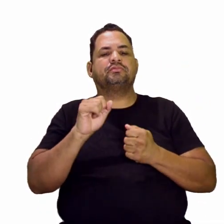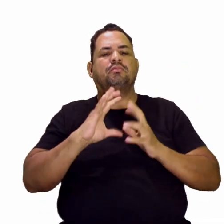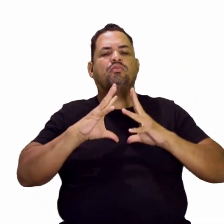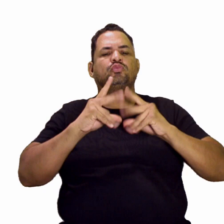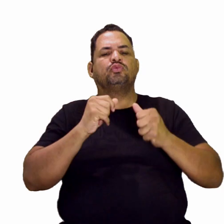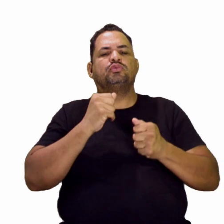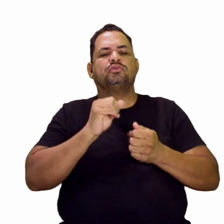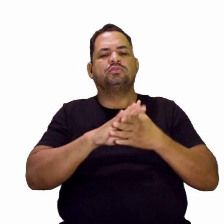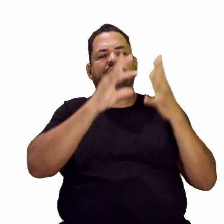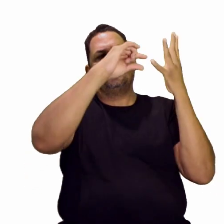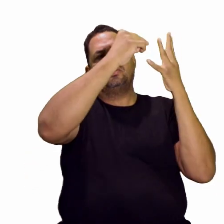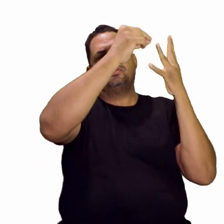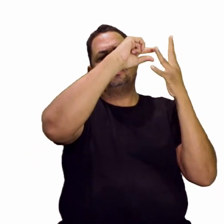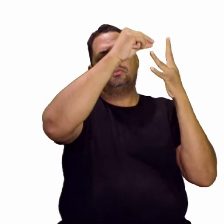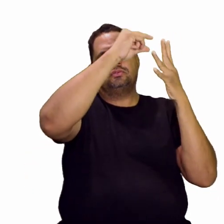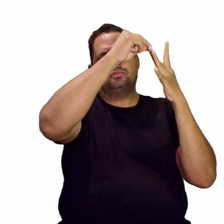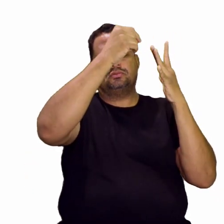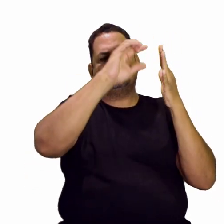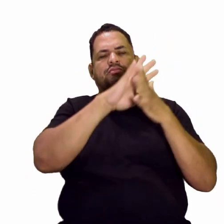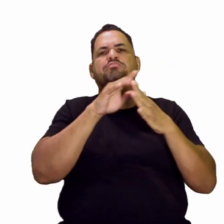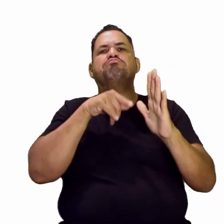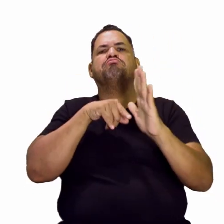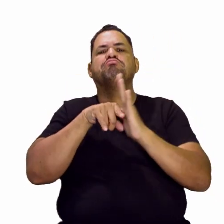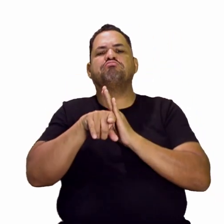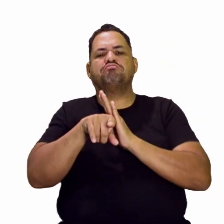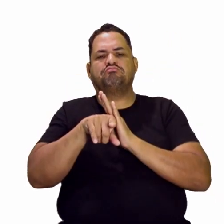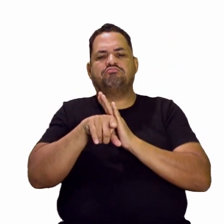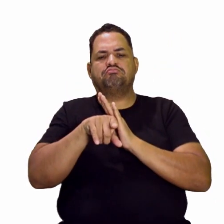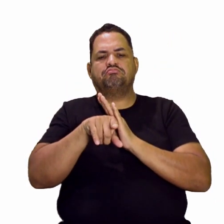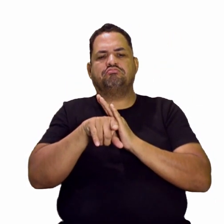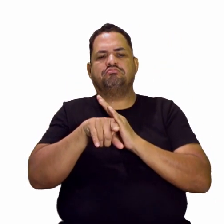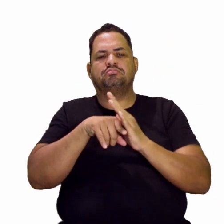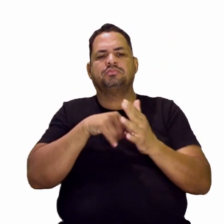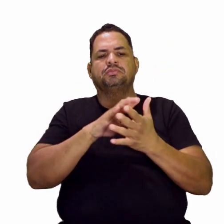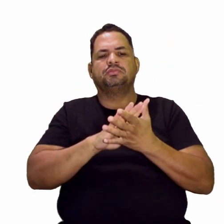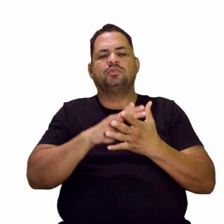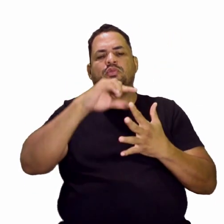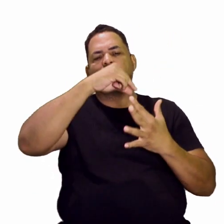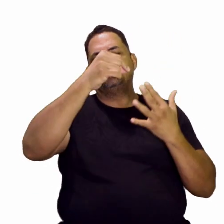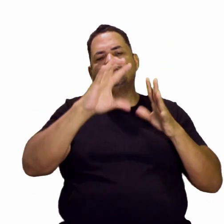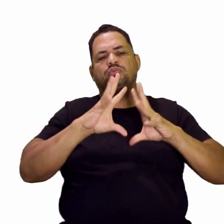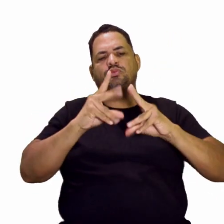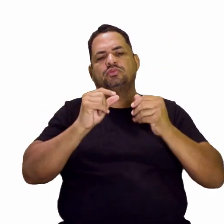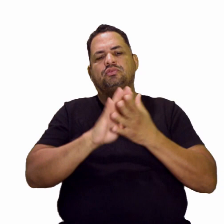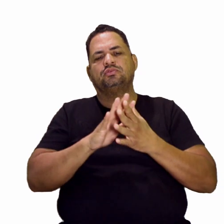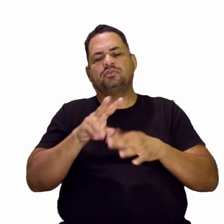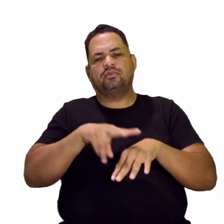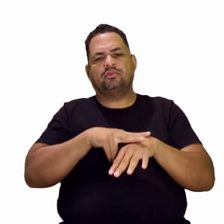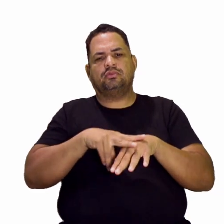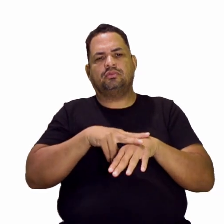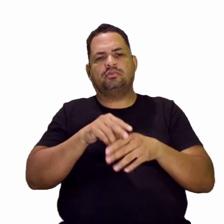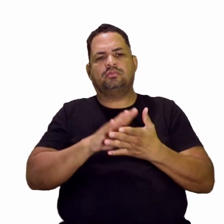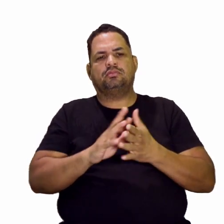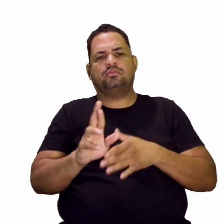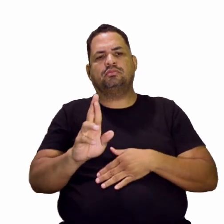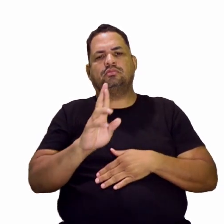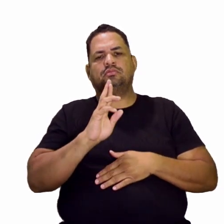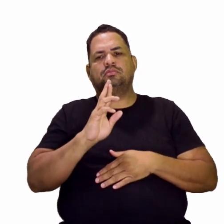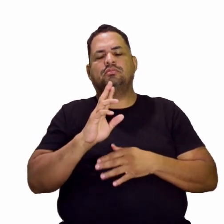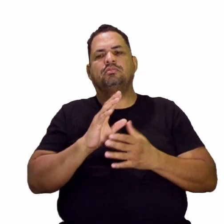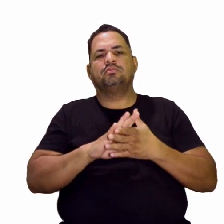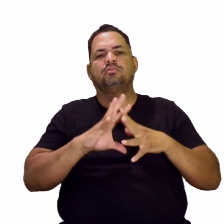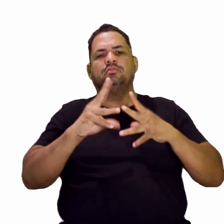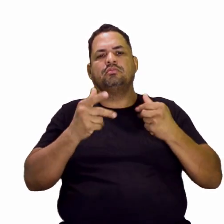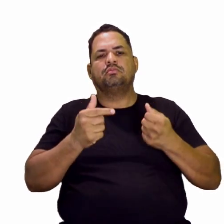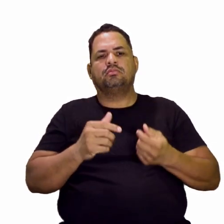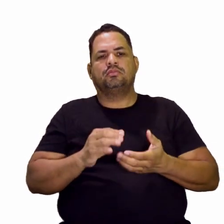Todas as folhas são verdes. Aliás, todas as folhas são verdes? Por exemplo, para responder à pergunta, né,